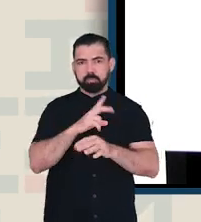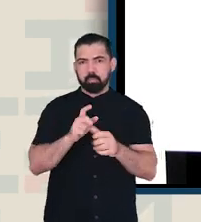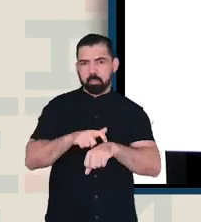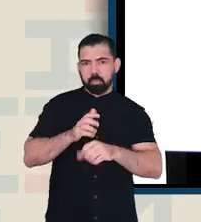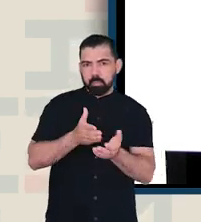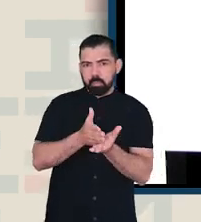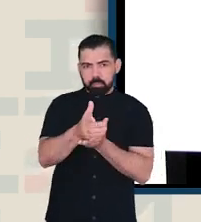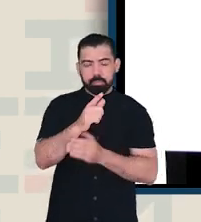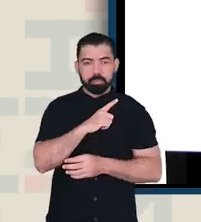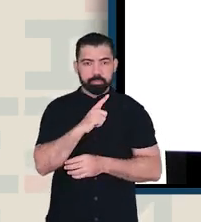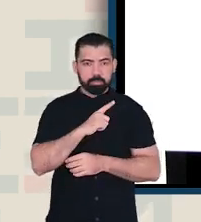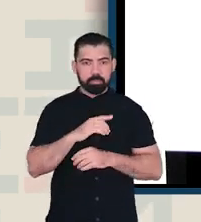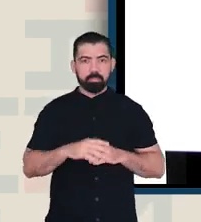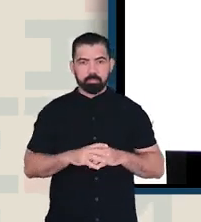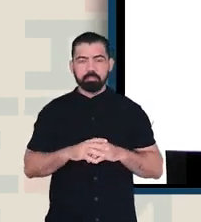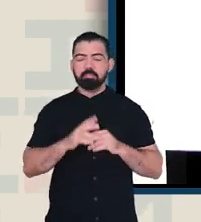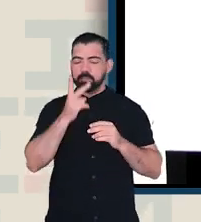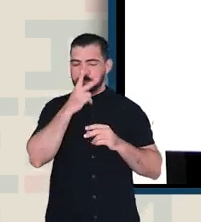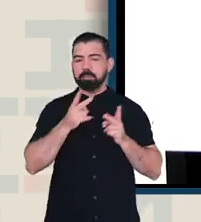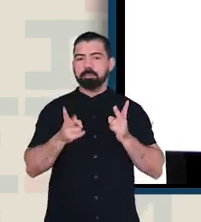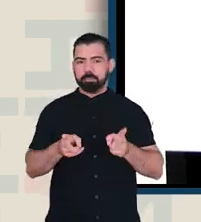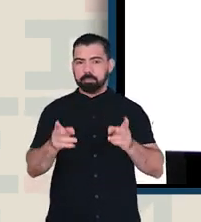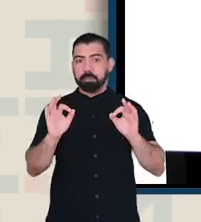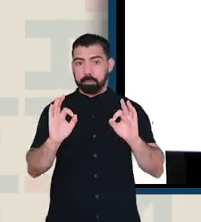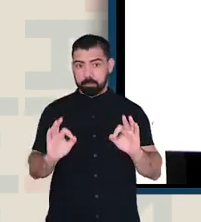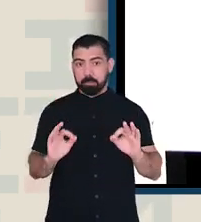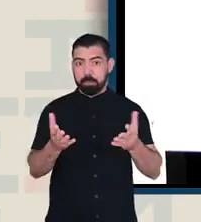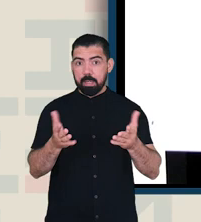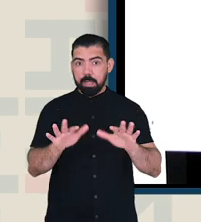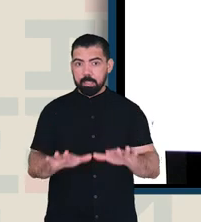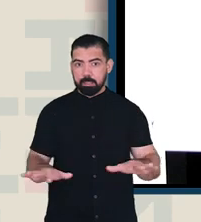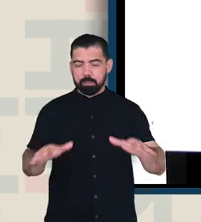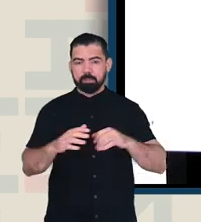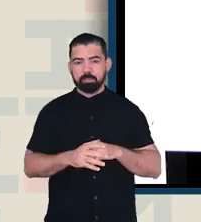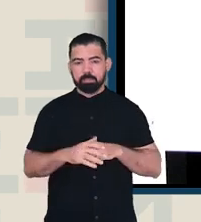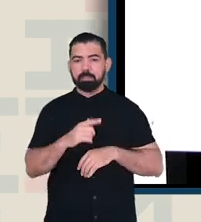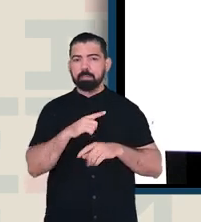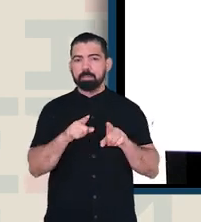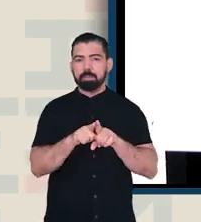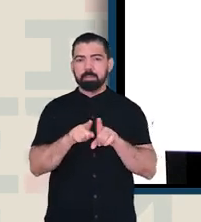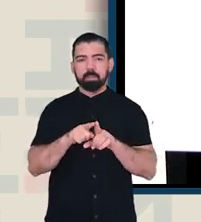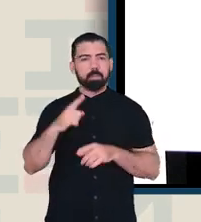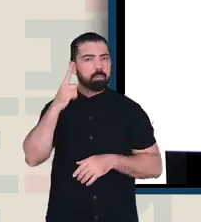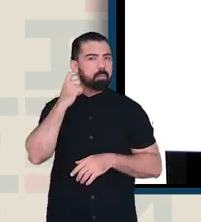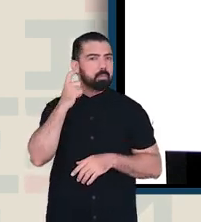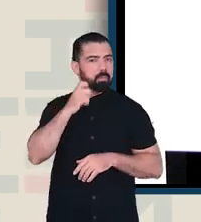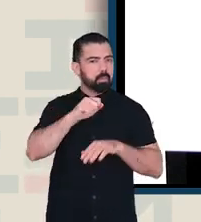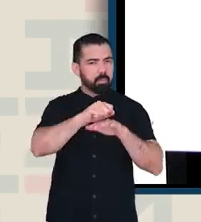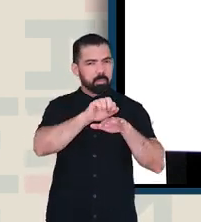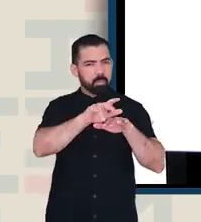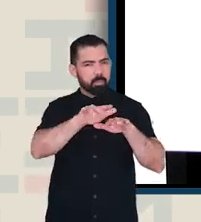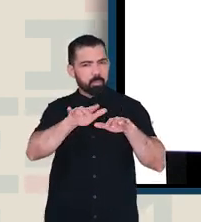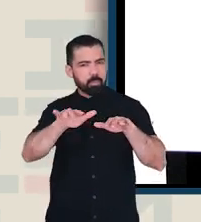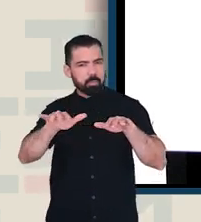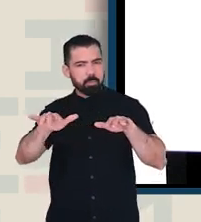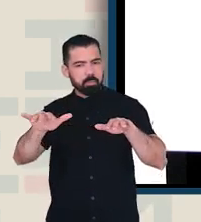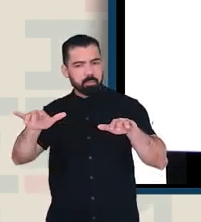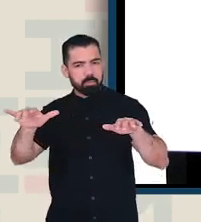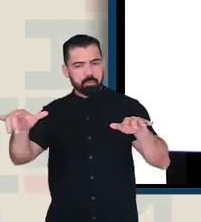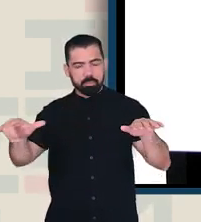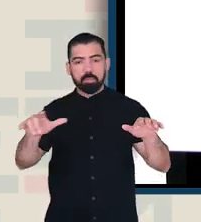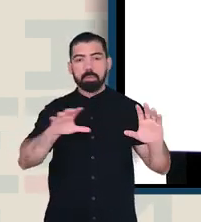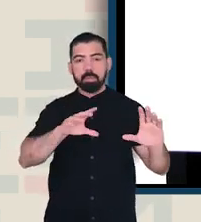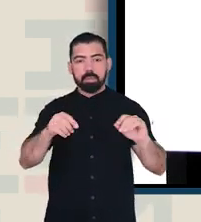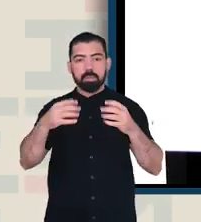todo e permanece assim, certo? Há como um som que permanece ao longo de toda